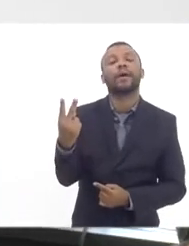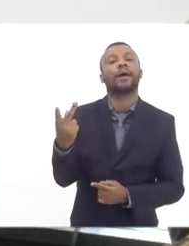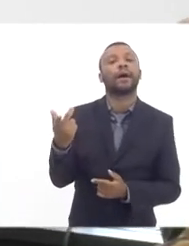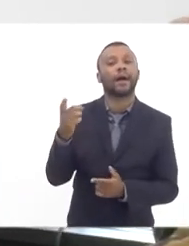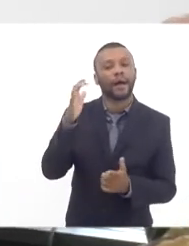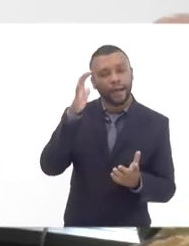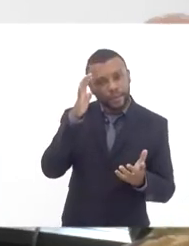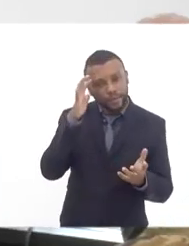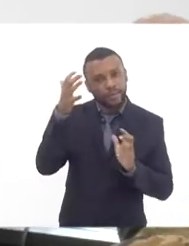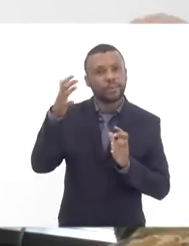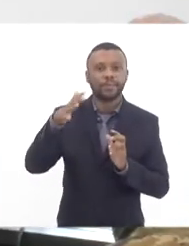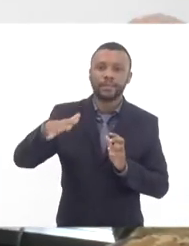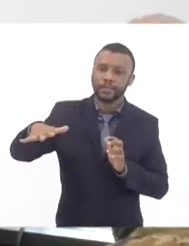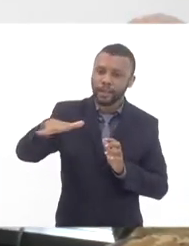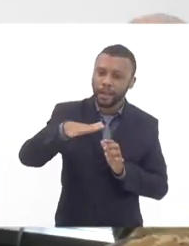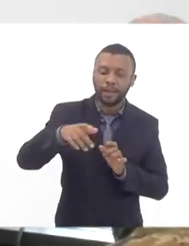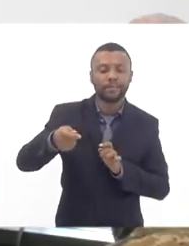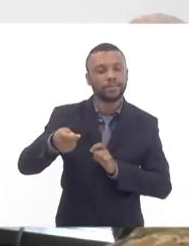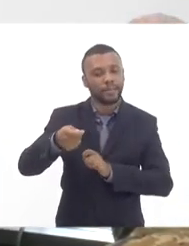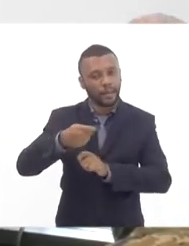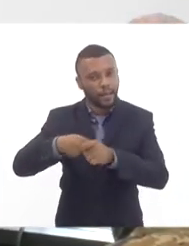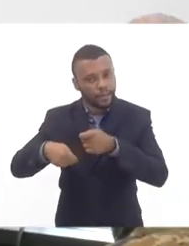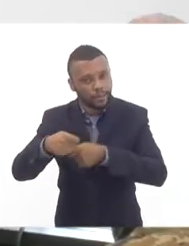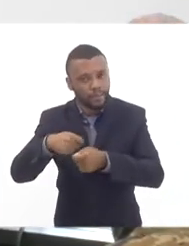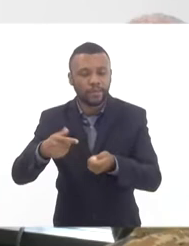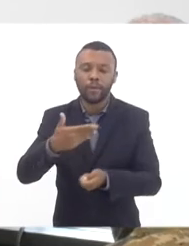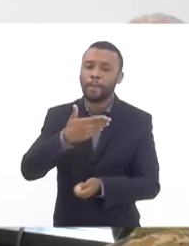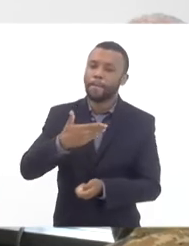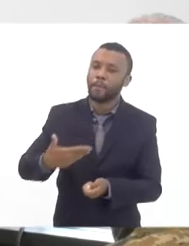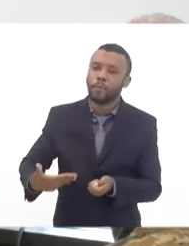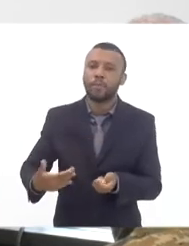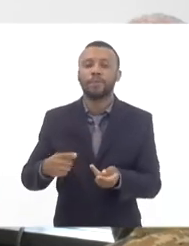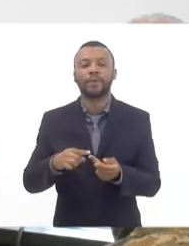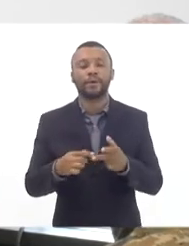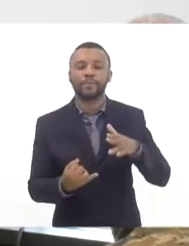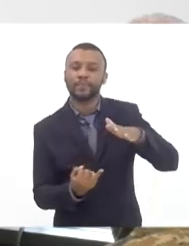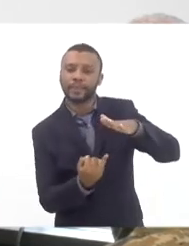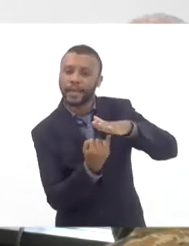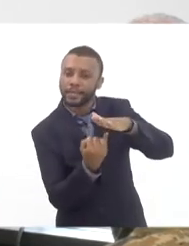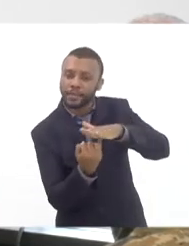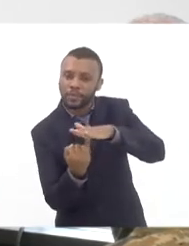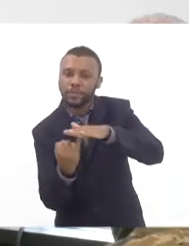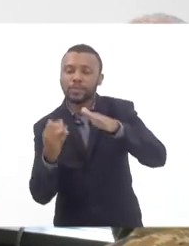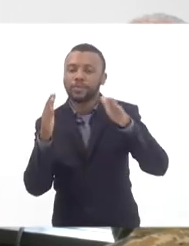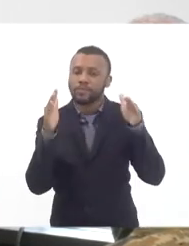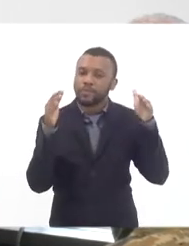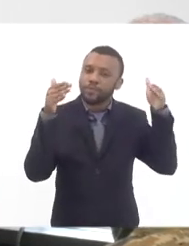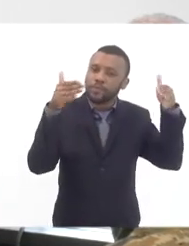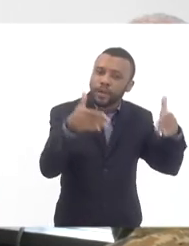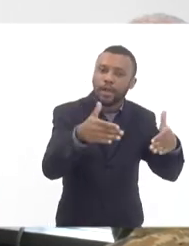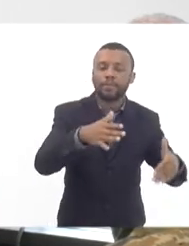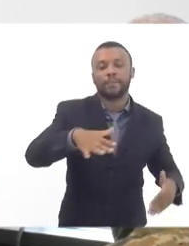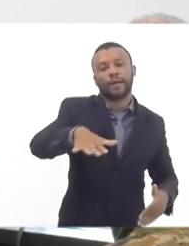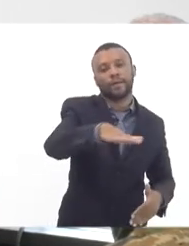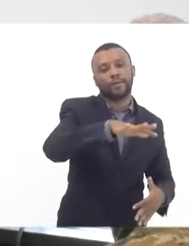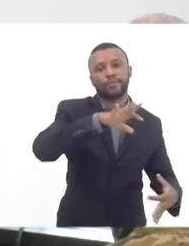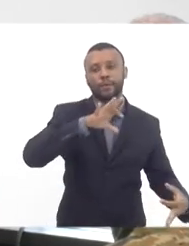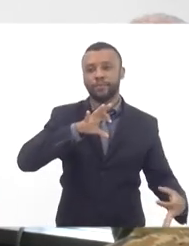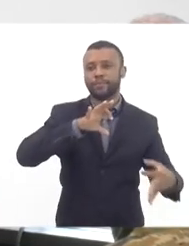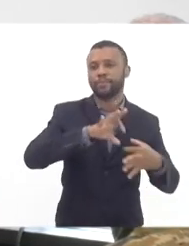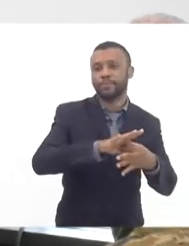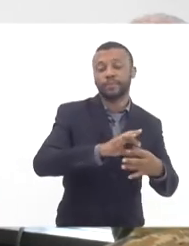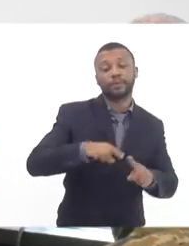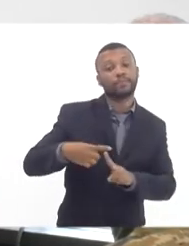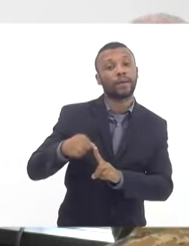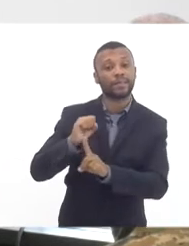cenário da administração pública, quanto no cenário das instituições que estão voltadas para esses espaços, como também da sociedade